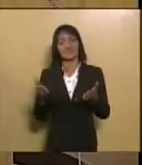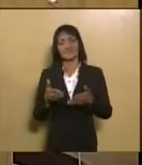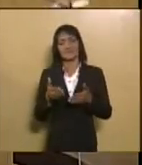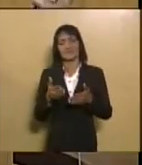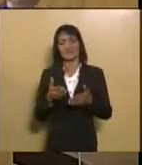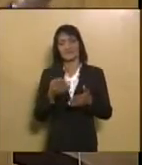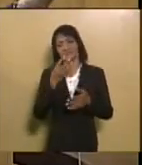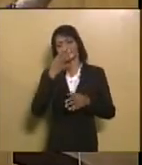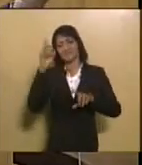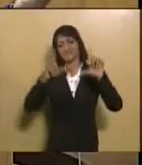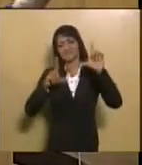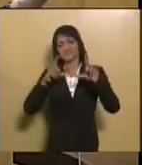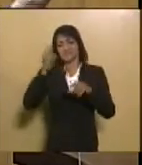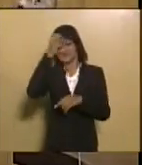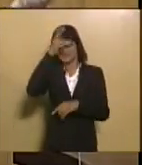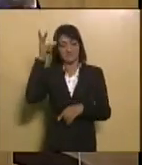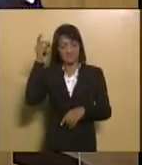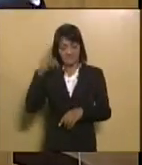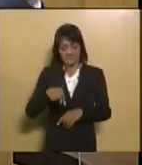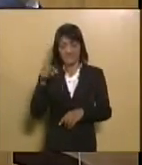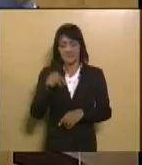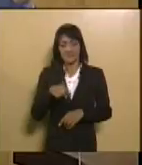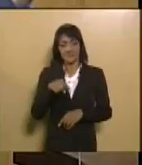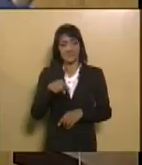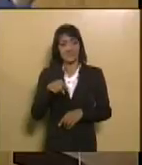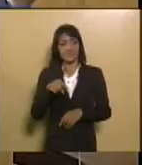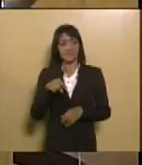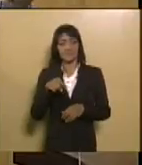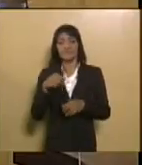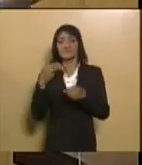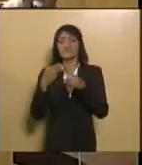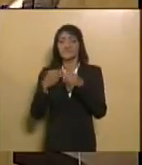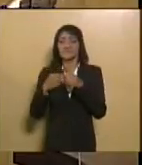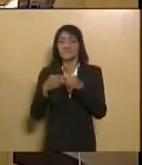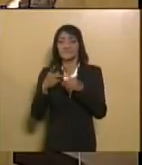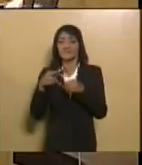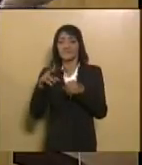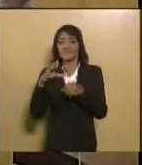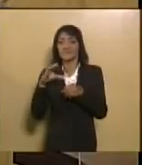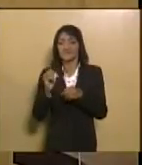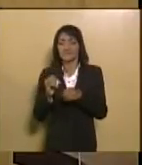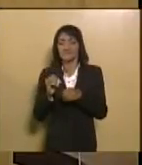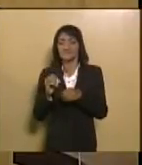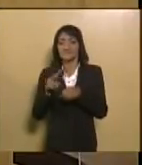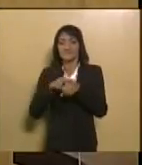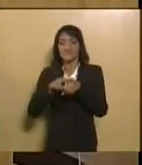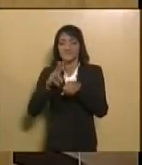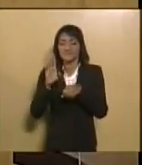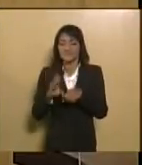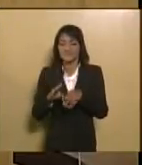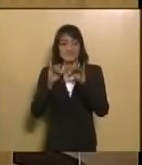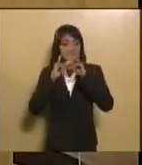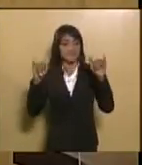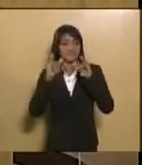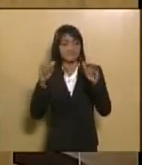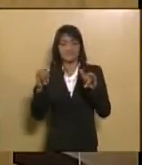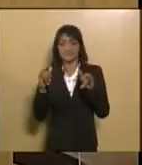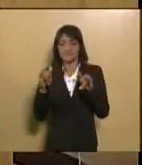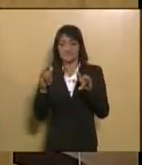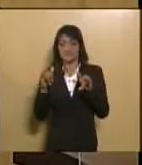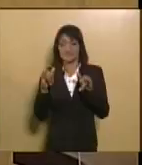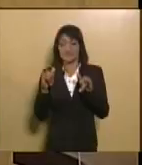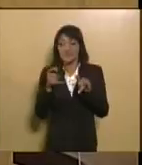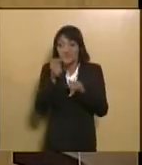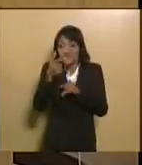mídia um prefeito do nosso estado, o prefeito de Poço Verde, anunciando que devido a um atentado contra a sua